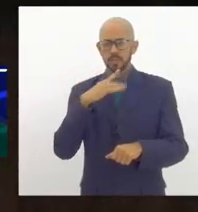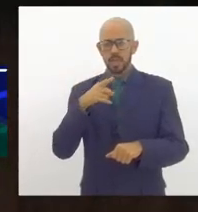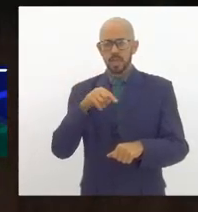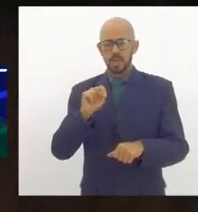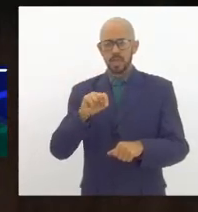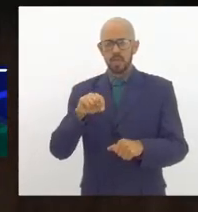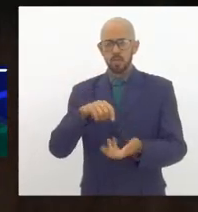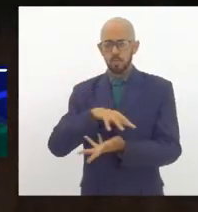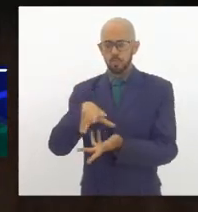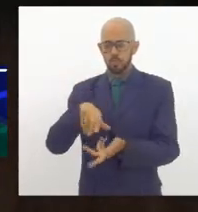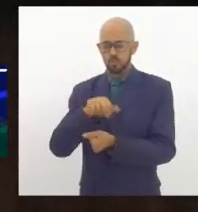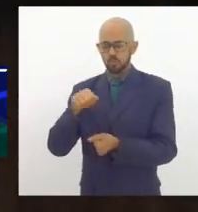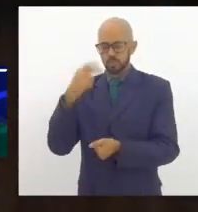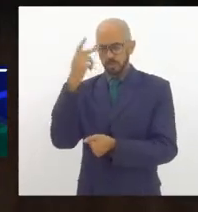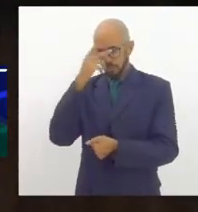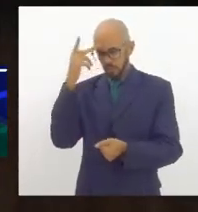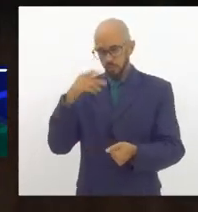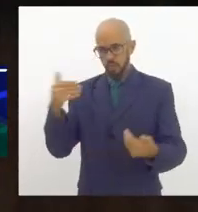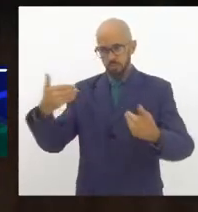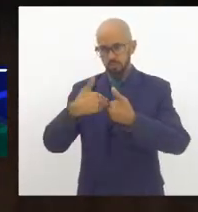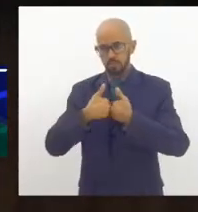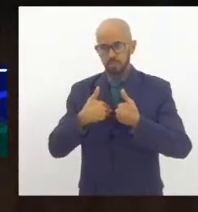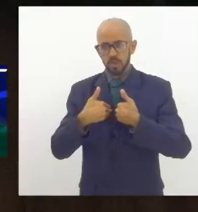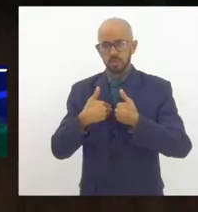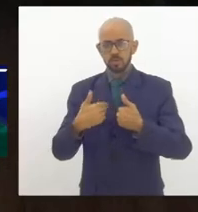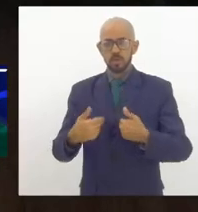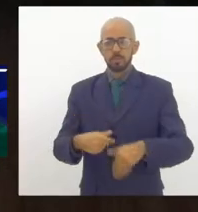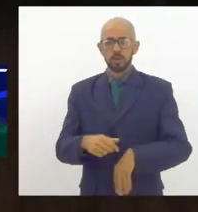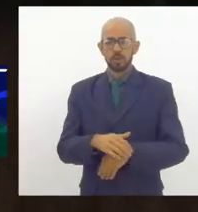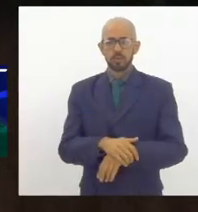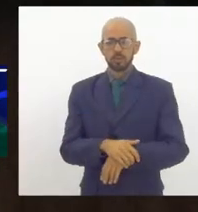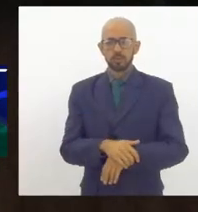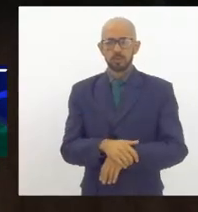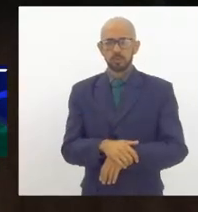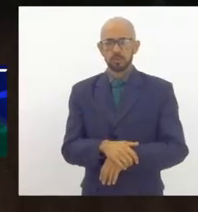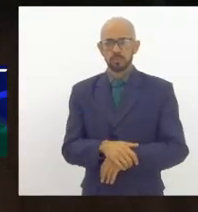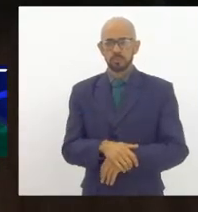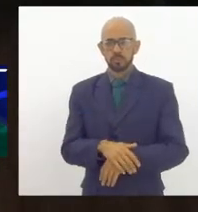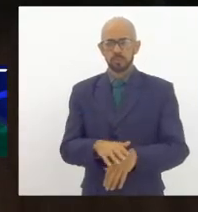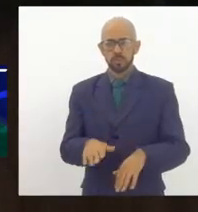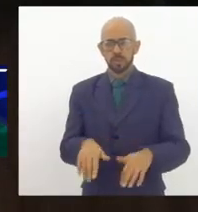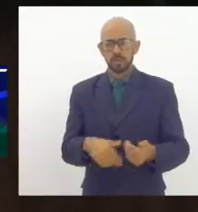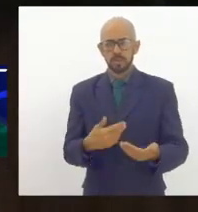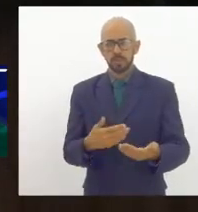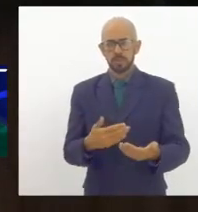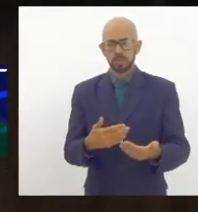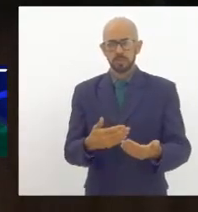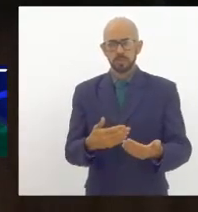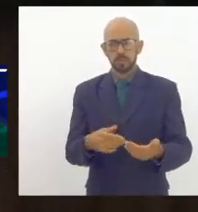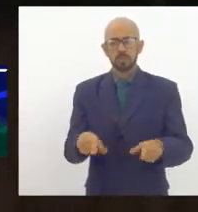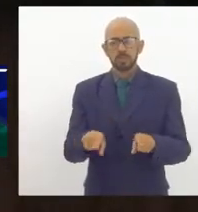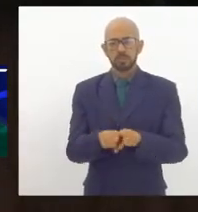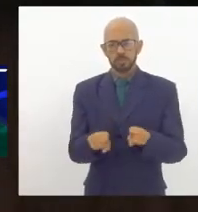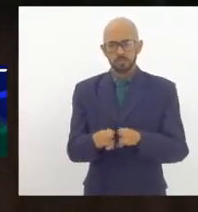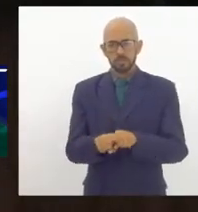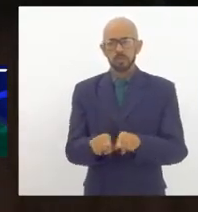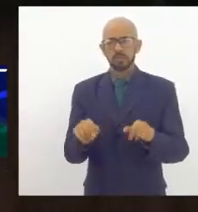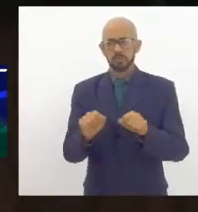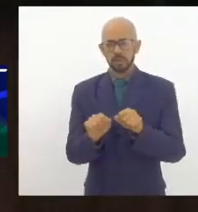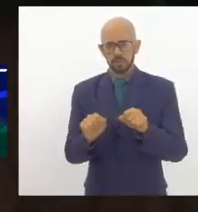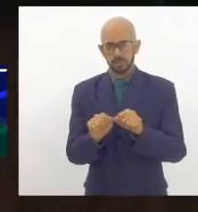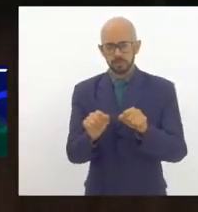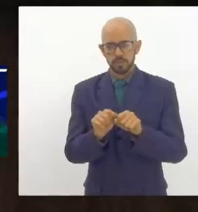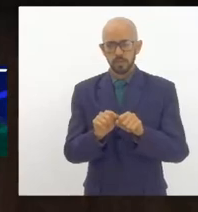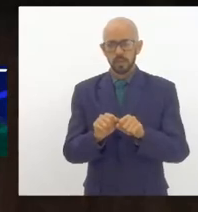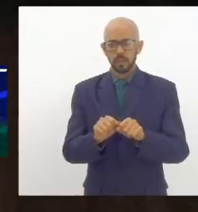universo das pessoas portadoras do transtorno do espectro autista e a partir daí fazer uma